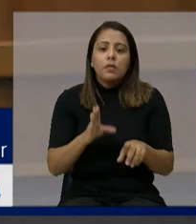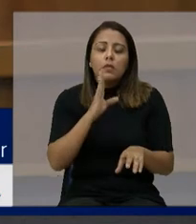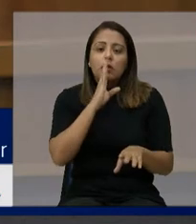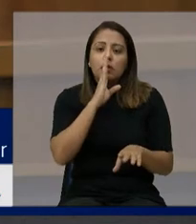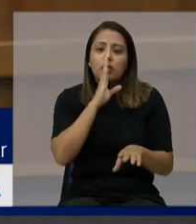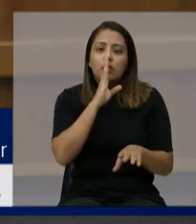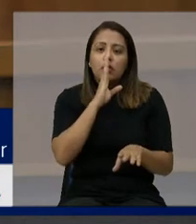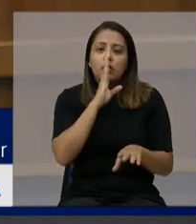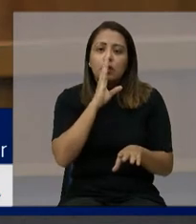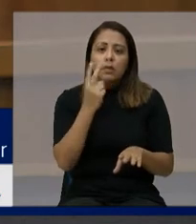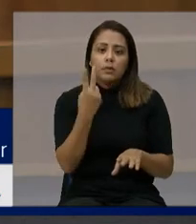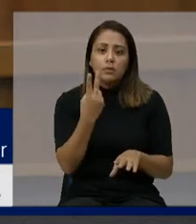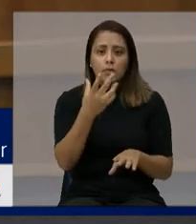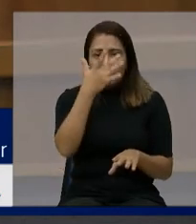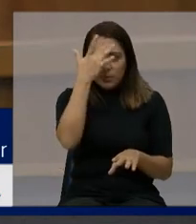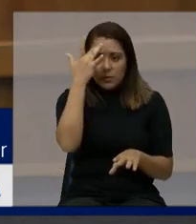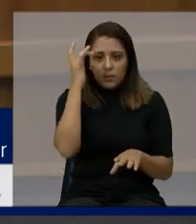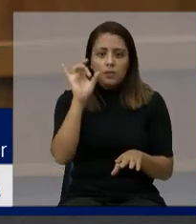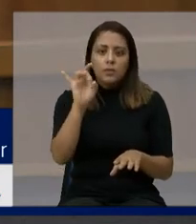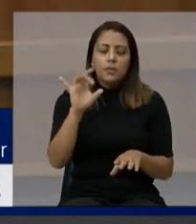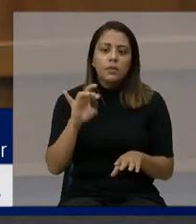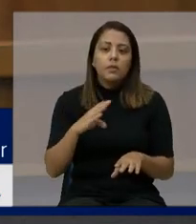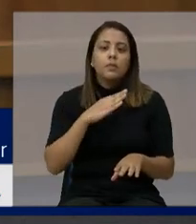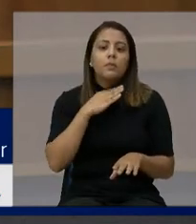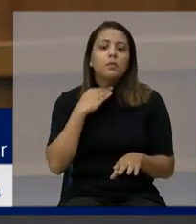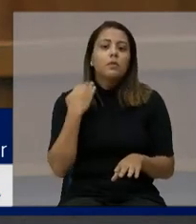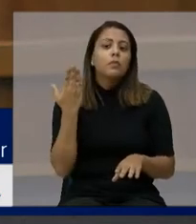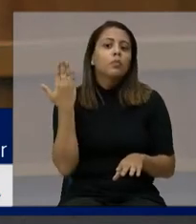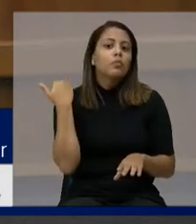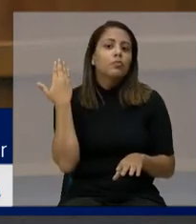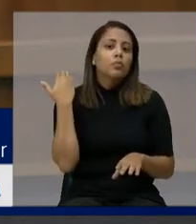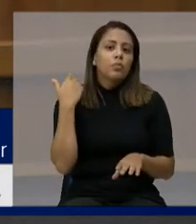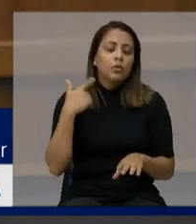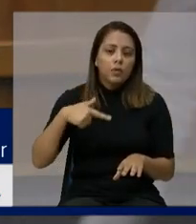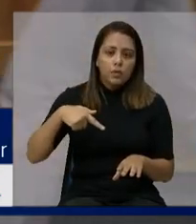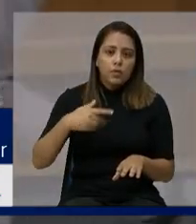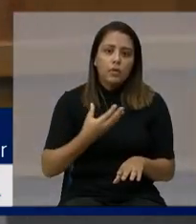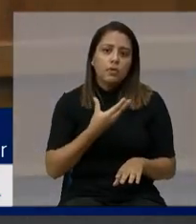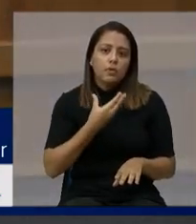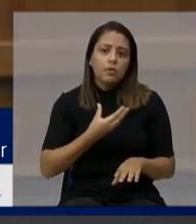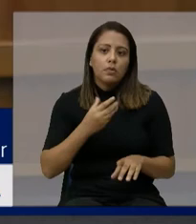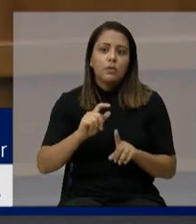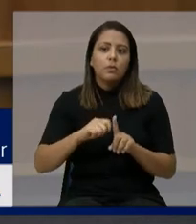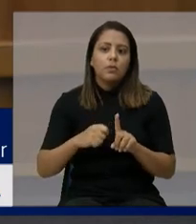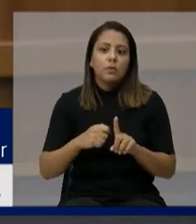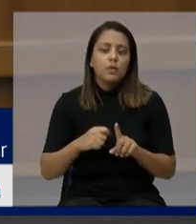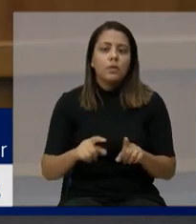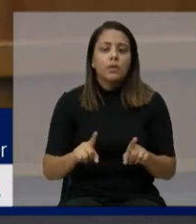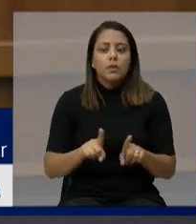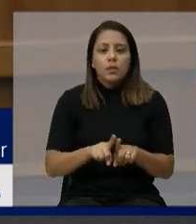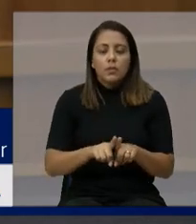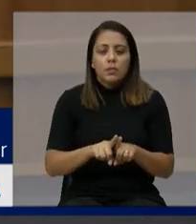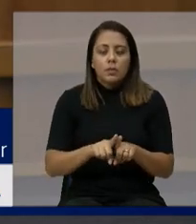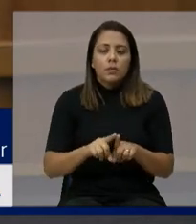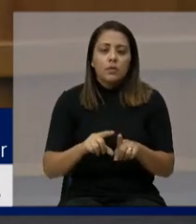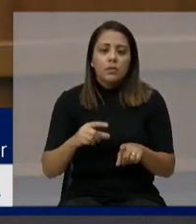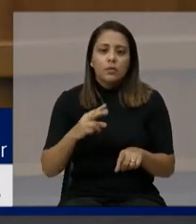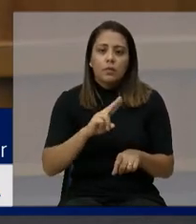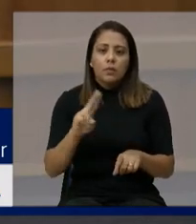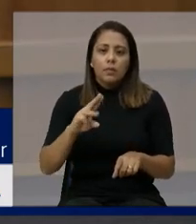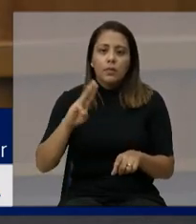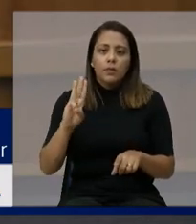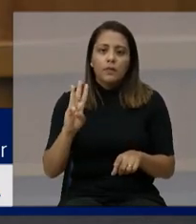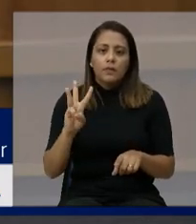2 pessoas, se possível. Faleceu ontem, dia 7 de dezembro, o senhor Vanderlei Godoy. Ele